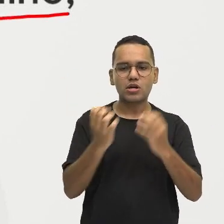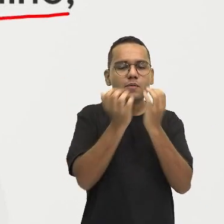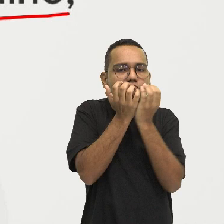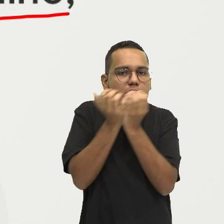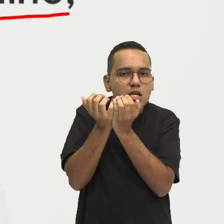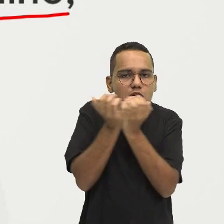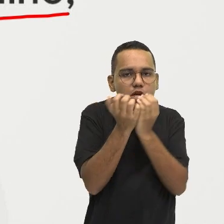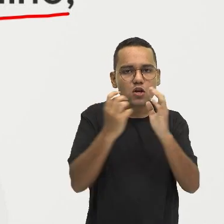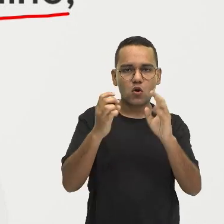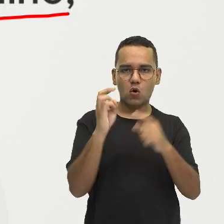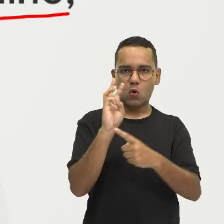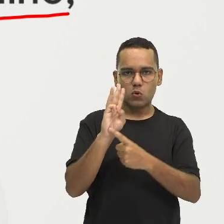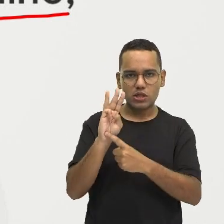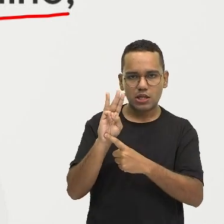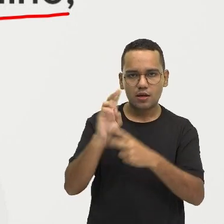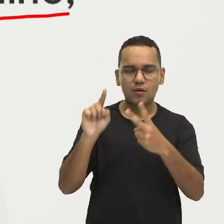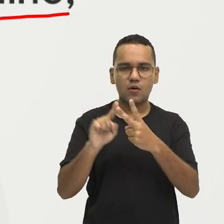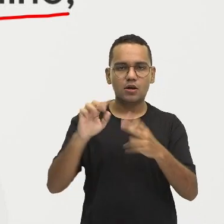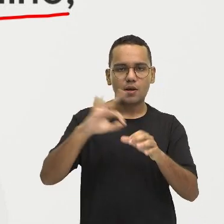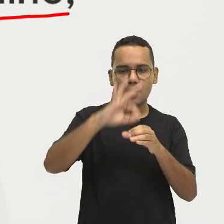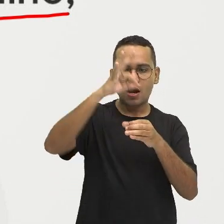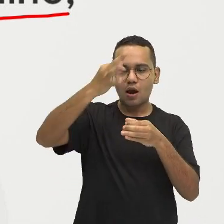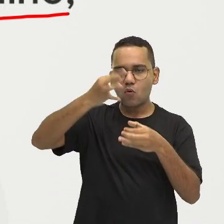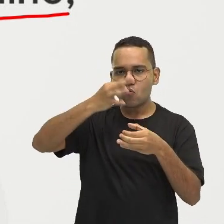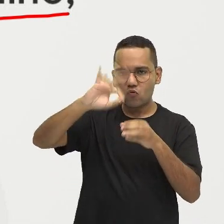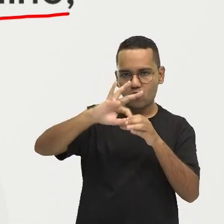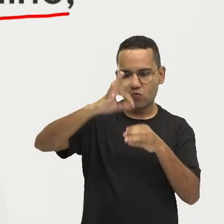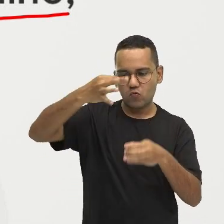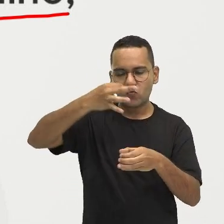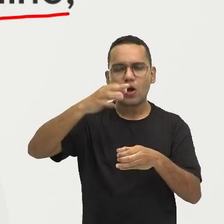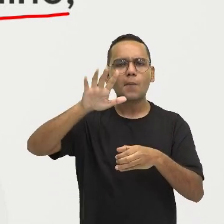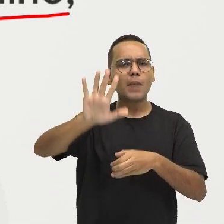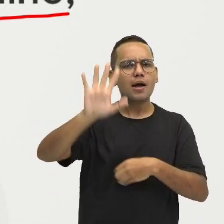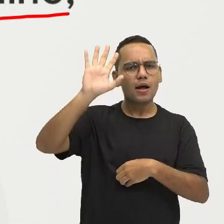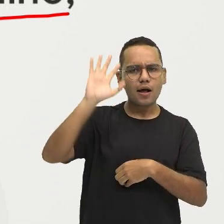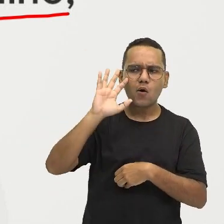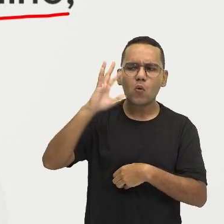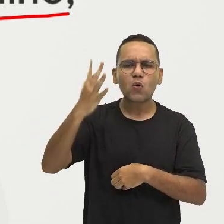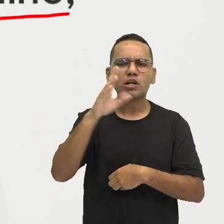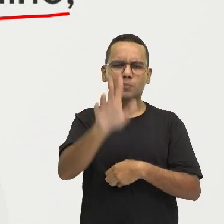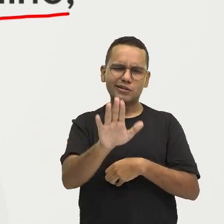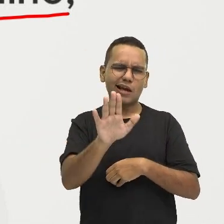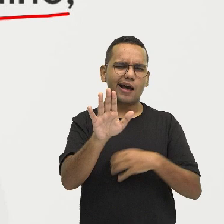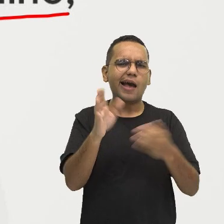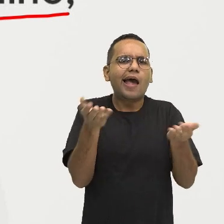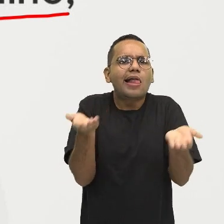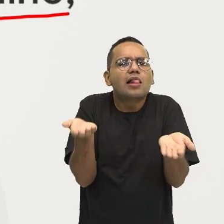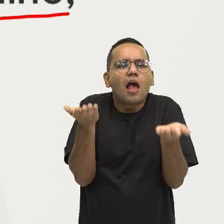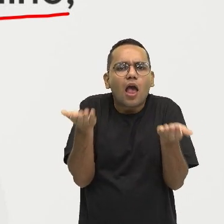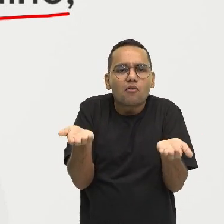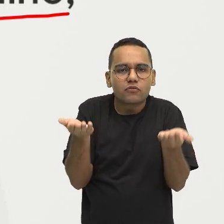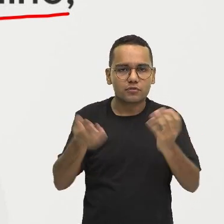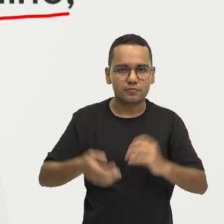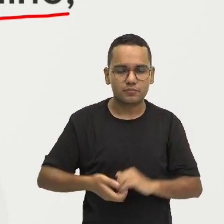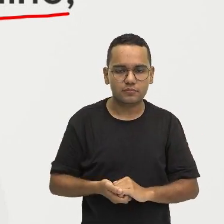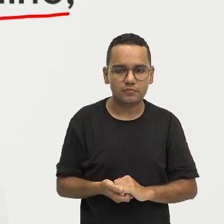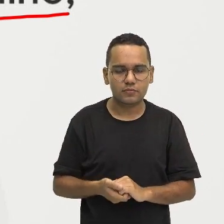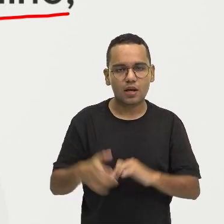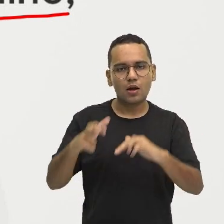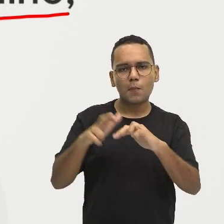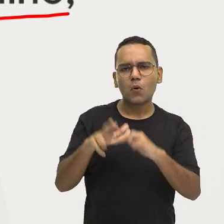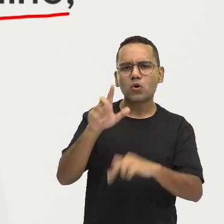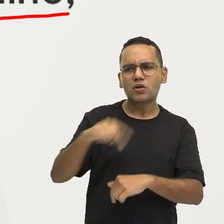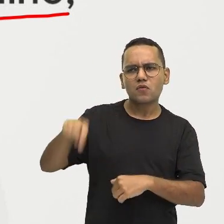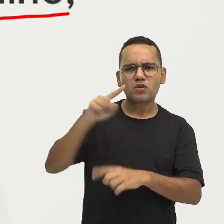o trigo e a uva, né? Já que a gente tem ali um clima mais ameno. Então a gente consegue encontrar aí a plantação de uva,